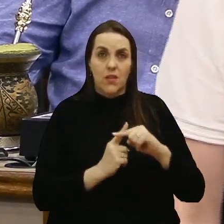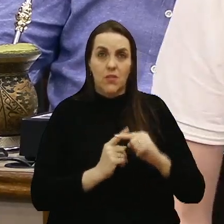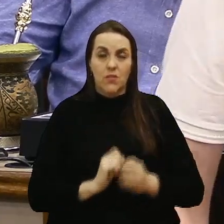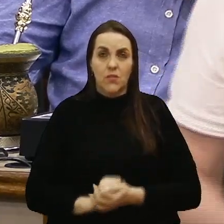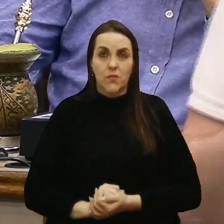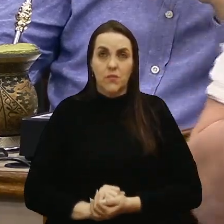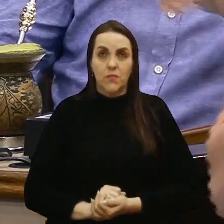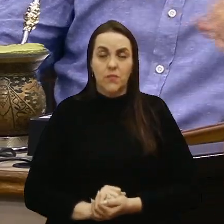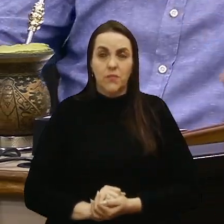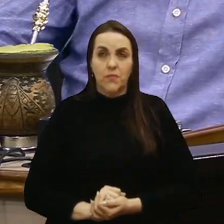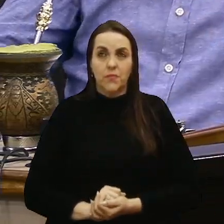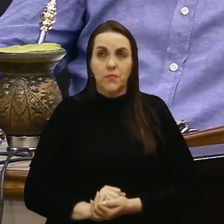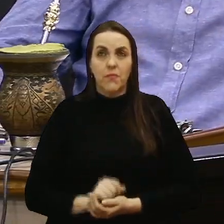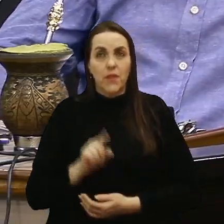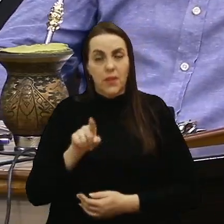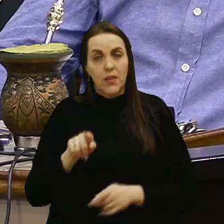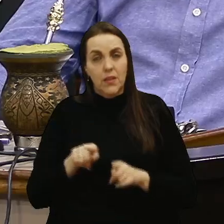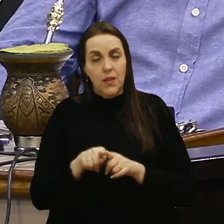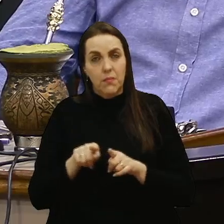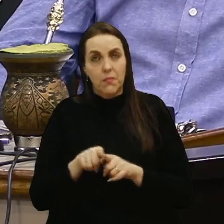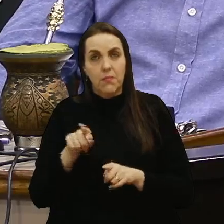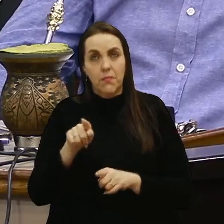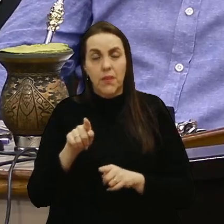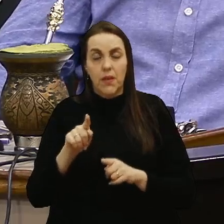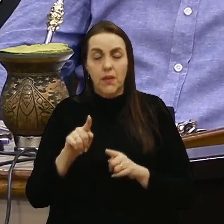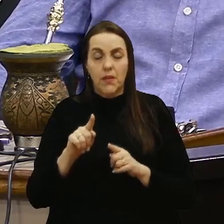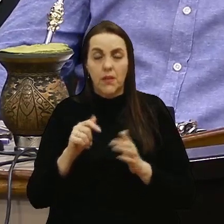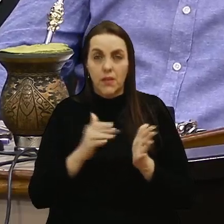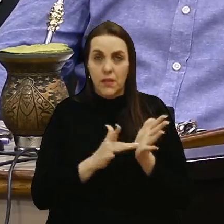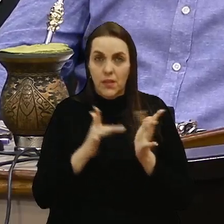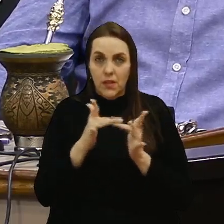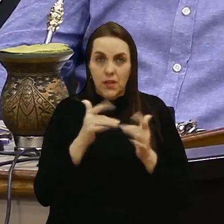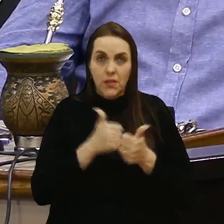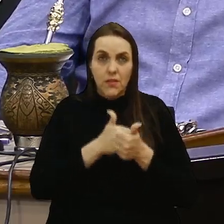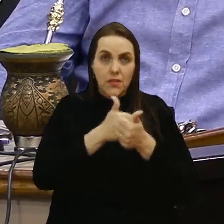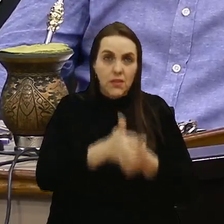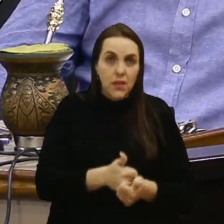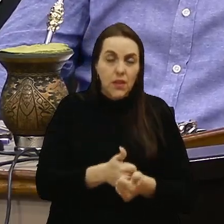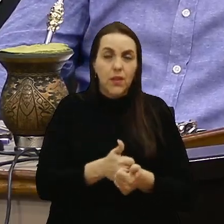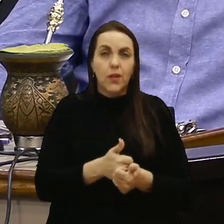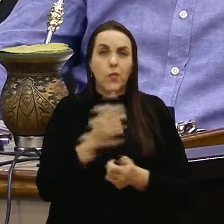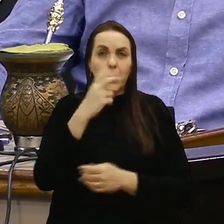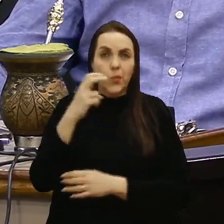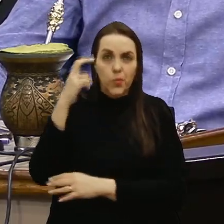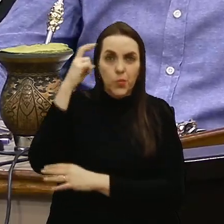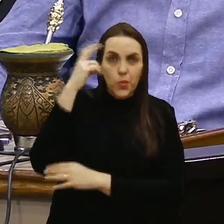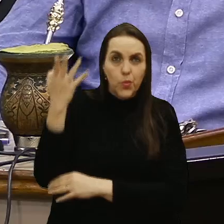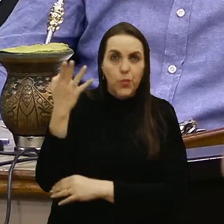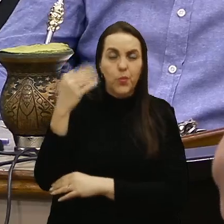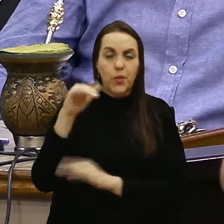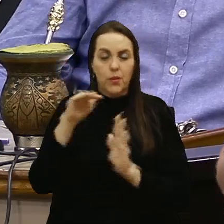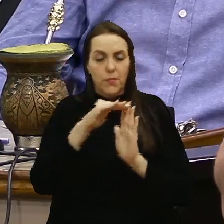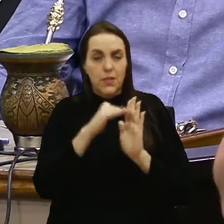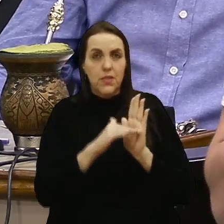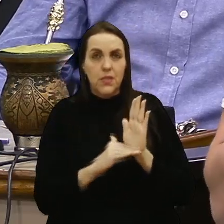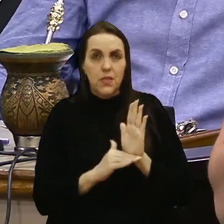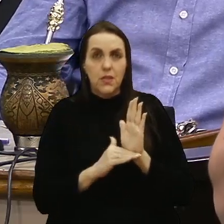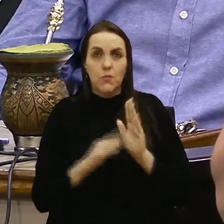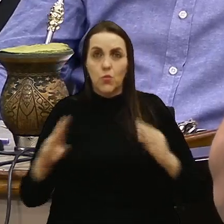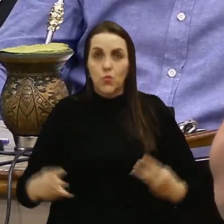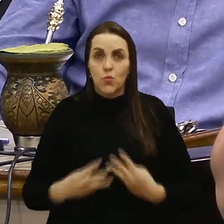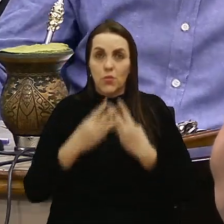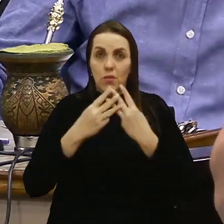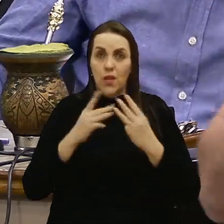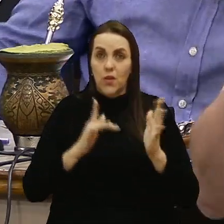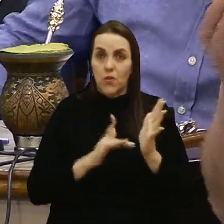E outra coisa também, a questão de cristão e cultura e princípios judaico-cristão